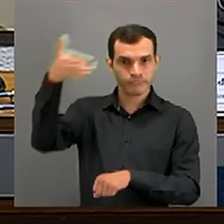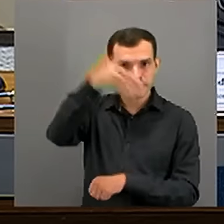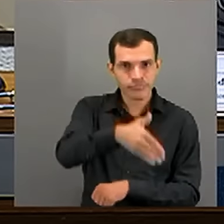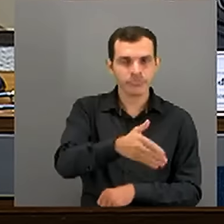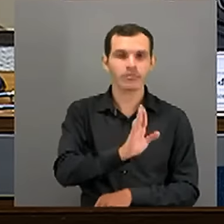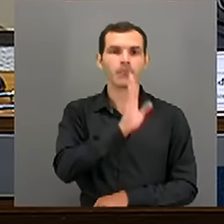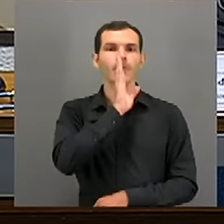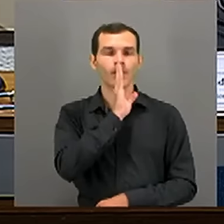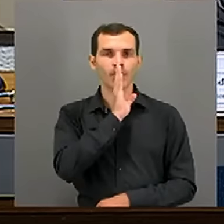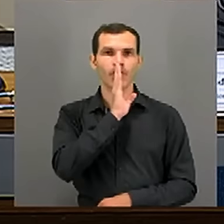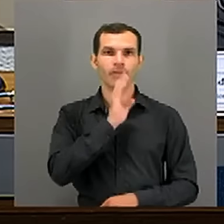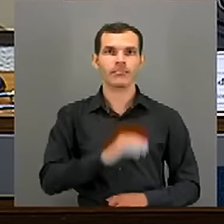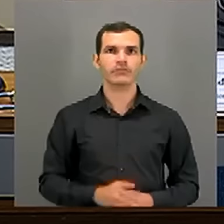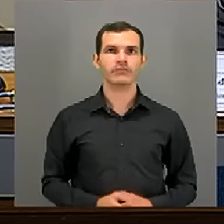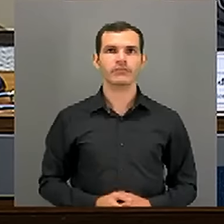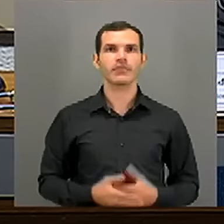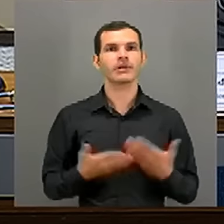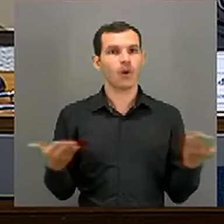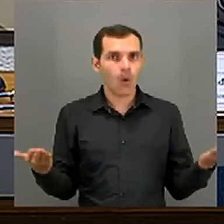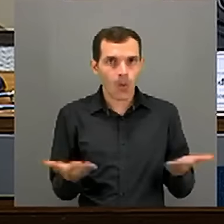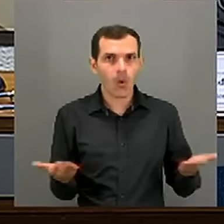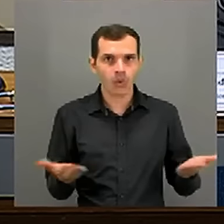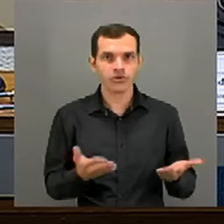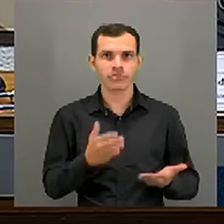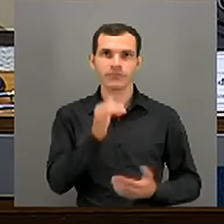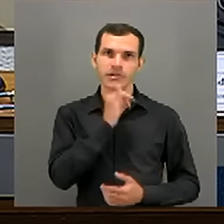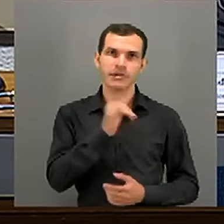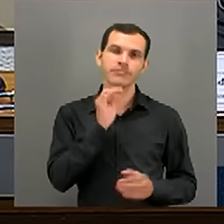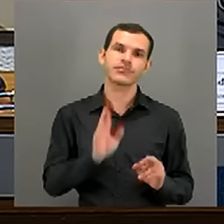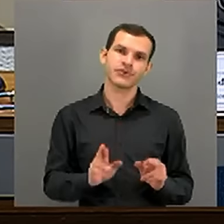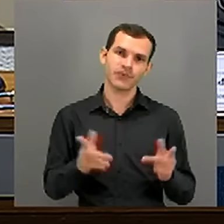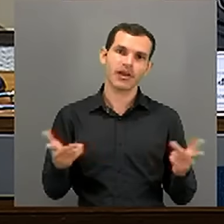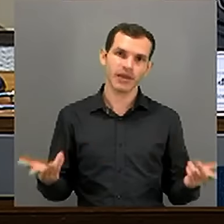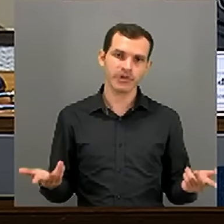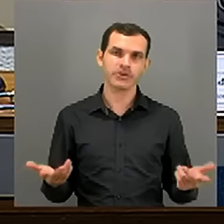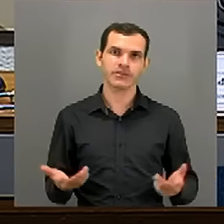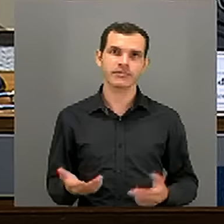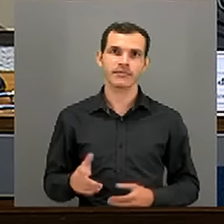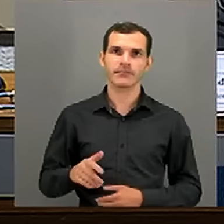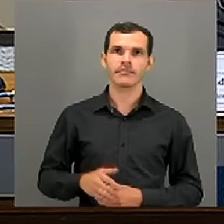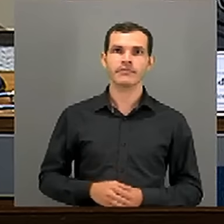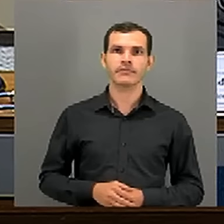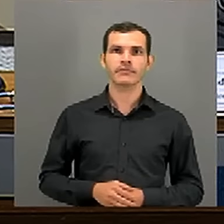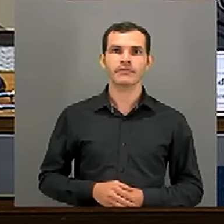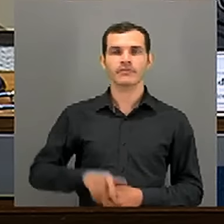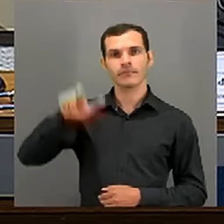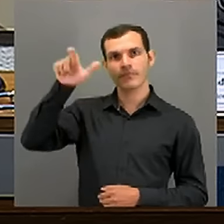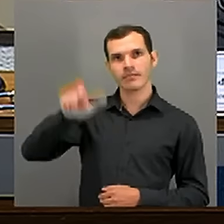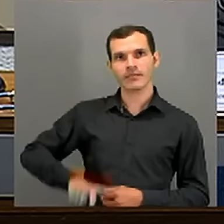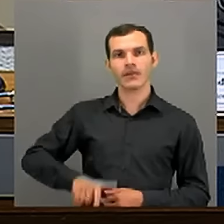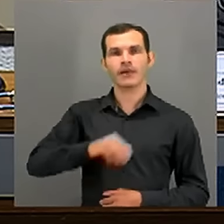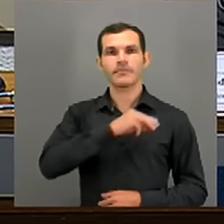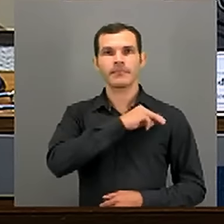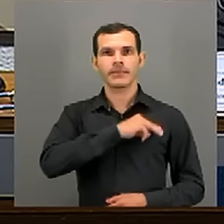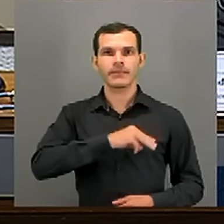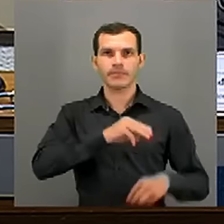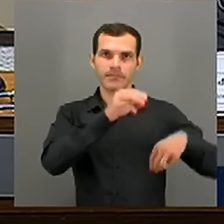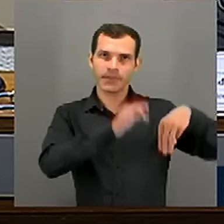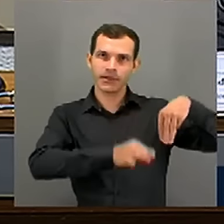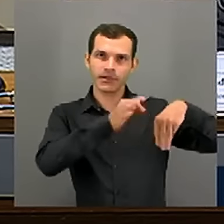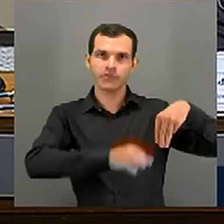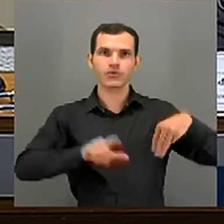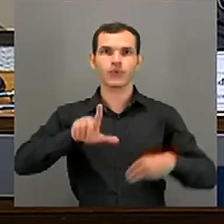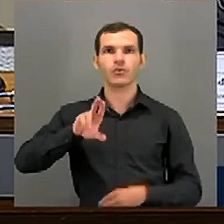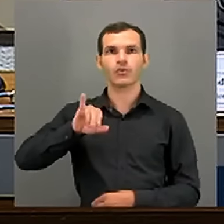em silêncio. E no caso de hoje, diferentemente, com o ministro Nunes Marques, este teve que